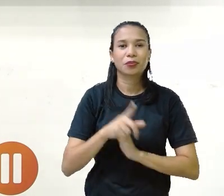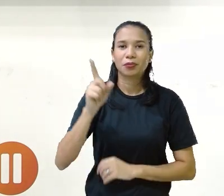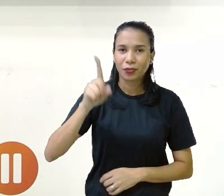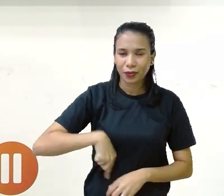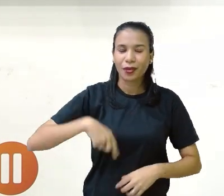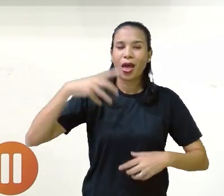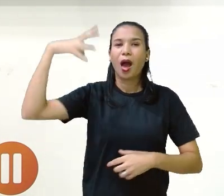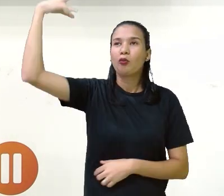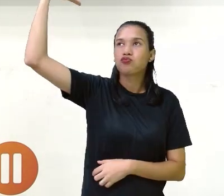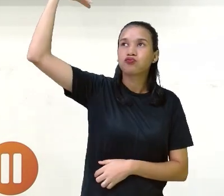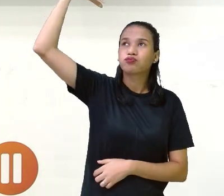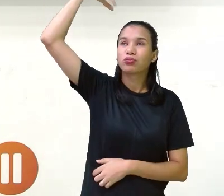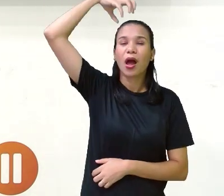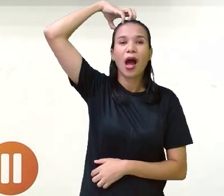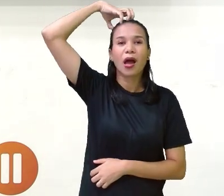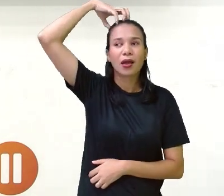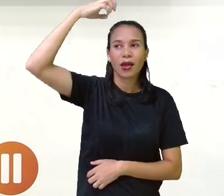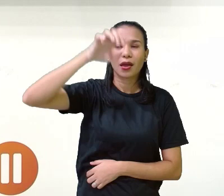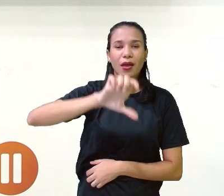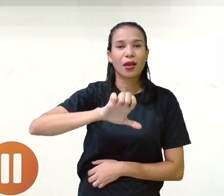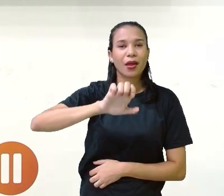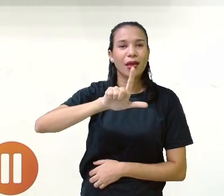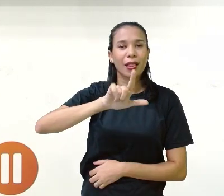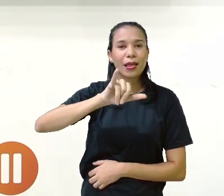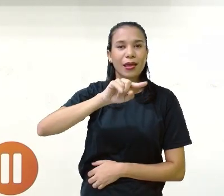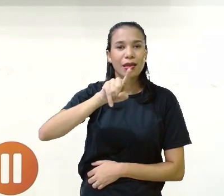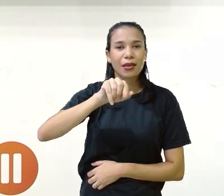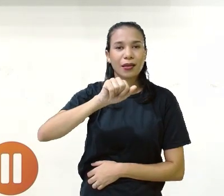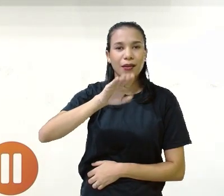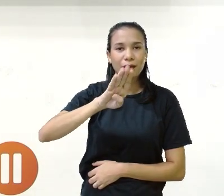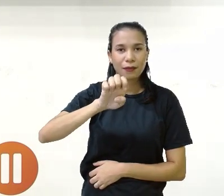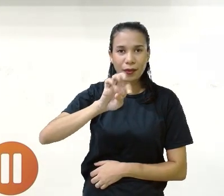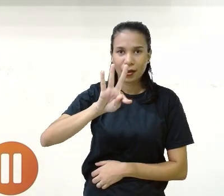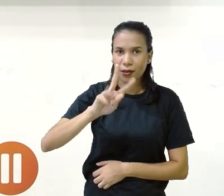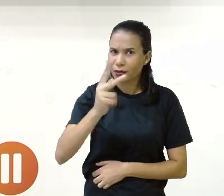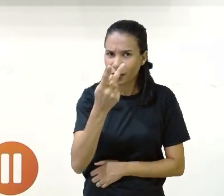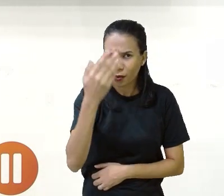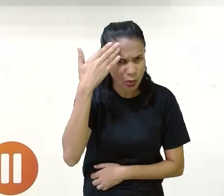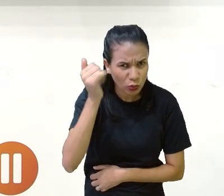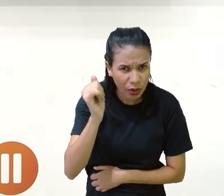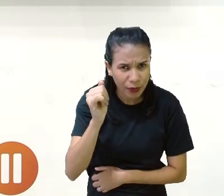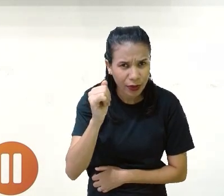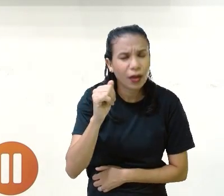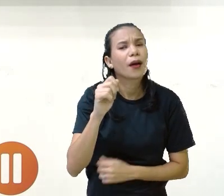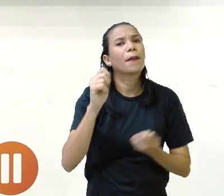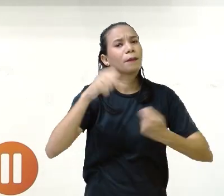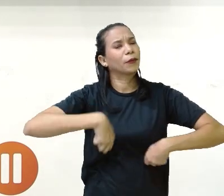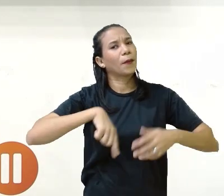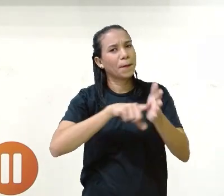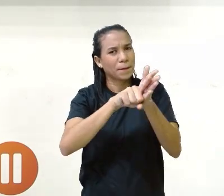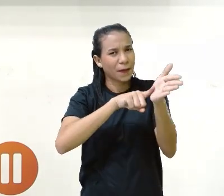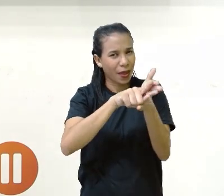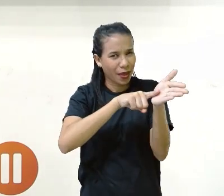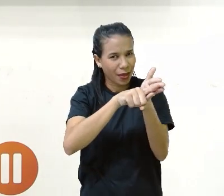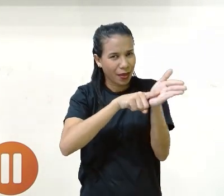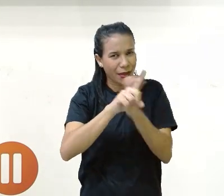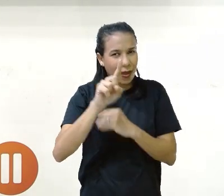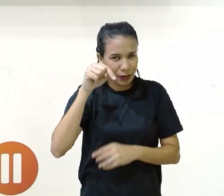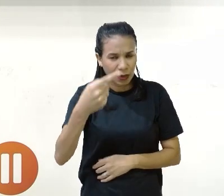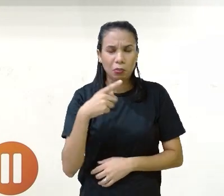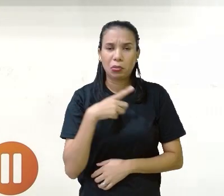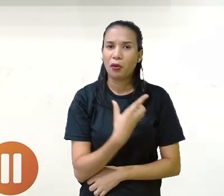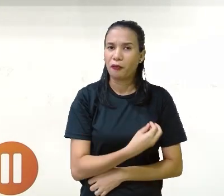a Rainha Elizabeth líder. Sabia não? Dá uma pesquisada depois sobre a vida